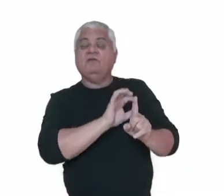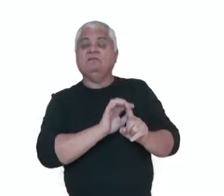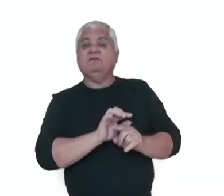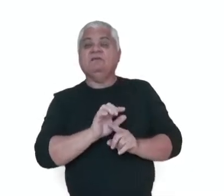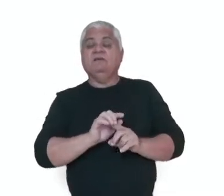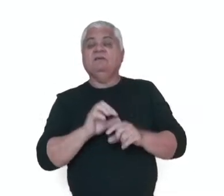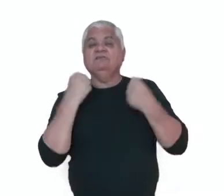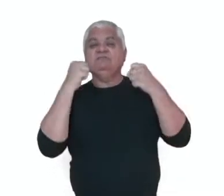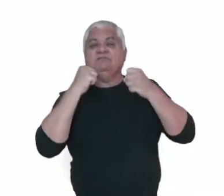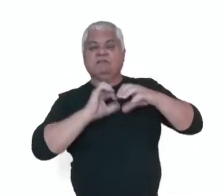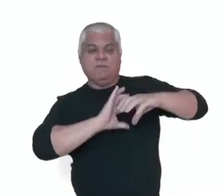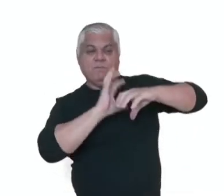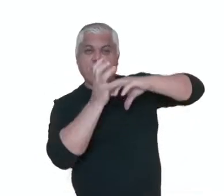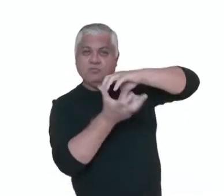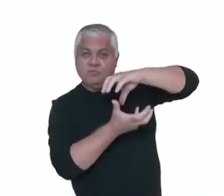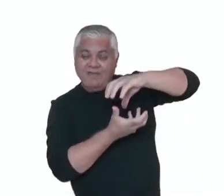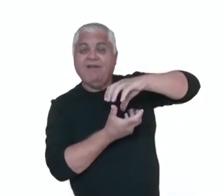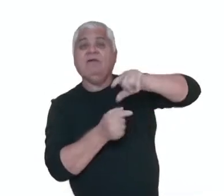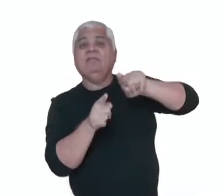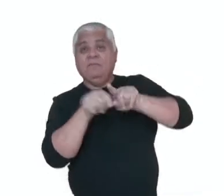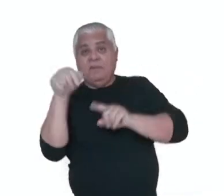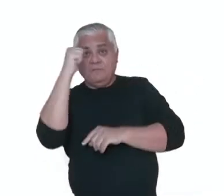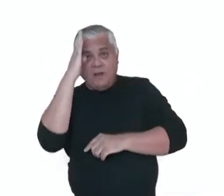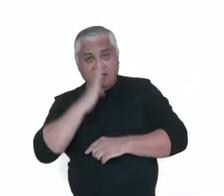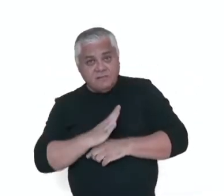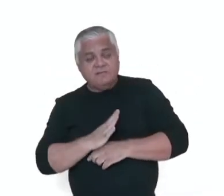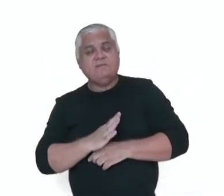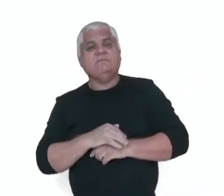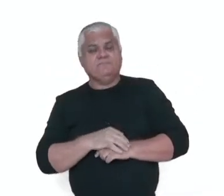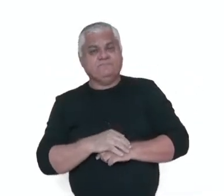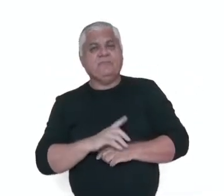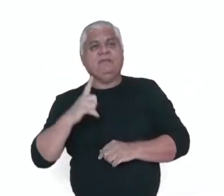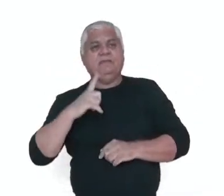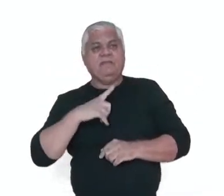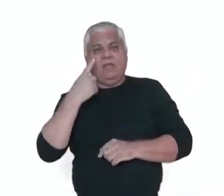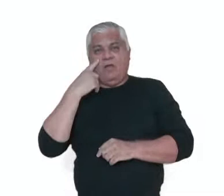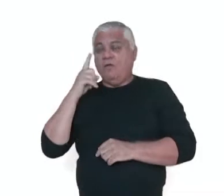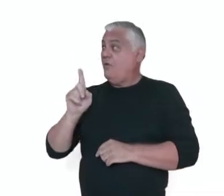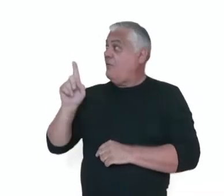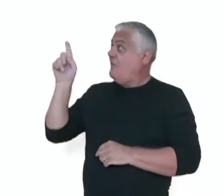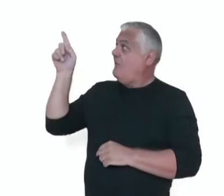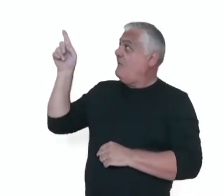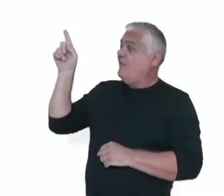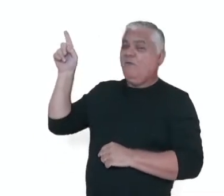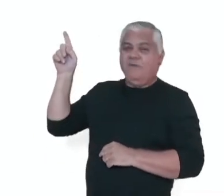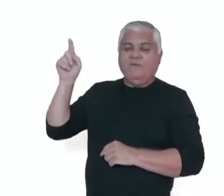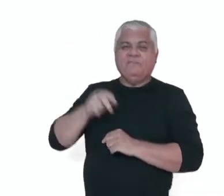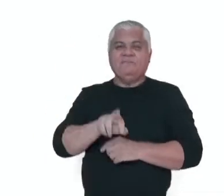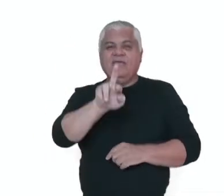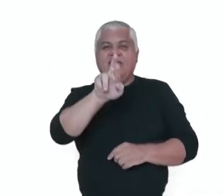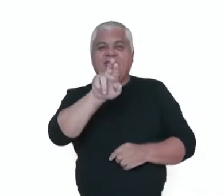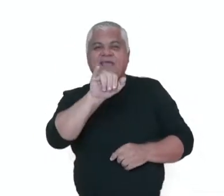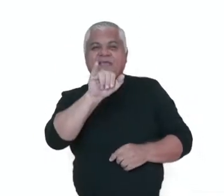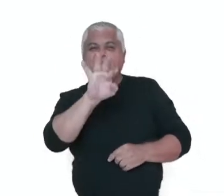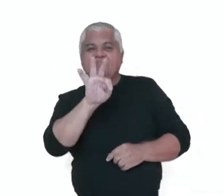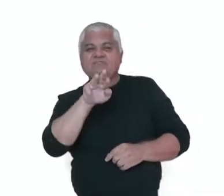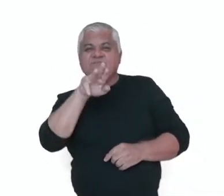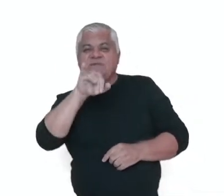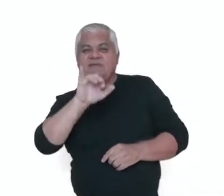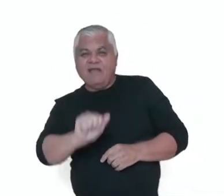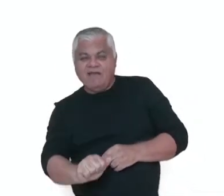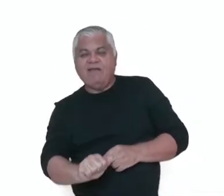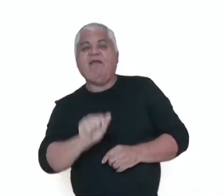em especial, também a ginástica brasileira. Então, nós temos uma apresentação de ginástica rítmica aqui, né? Nós